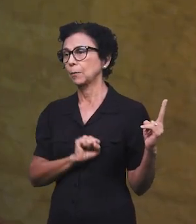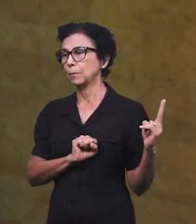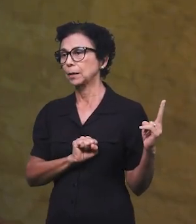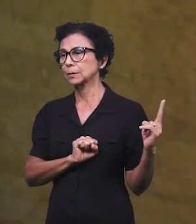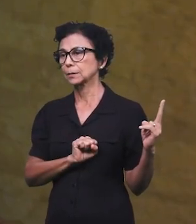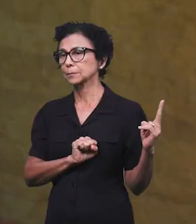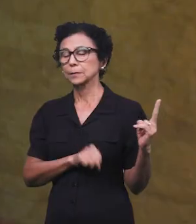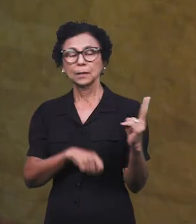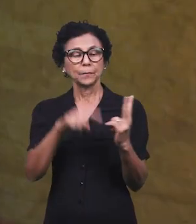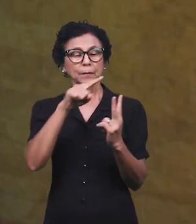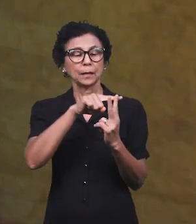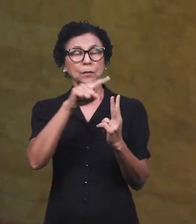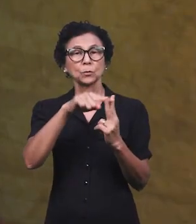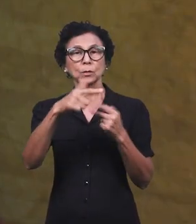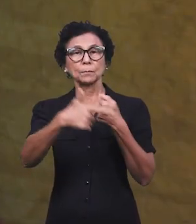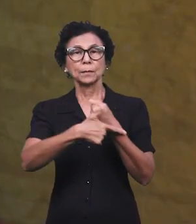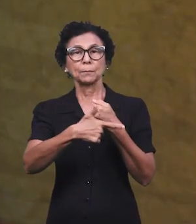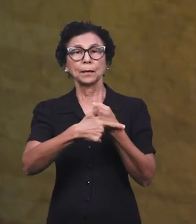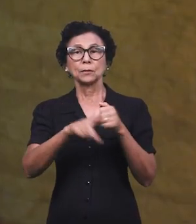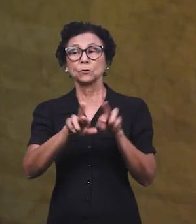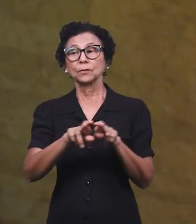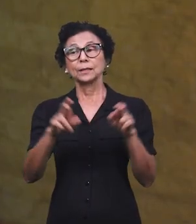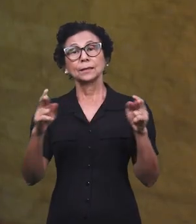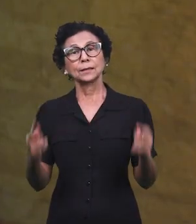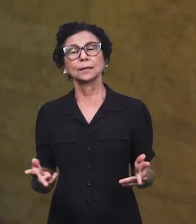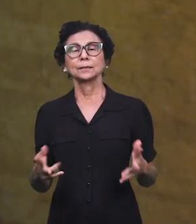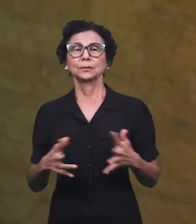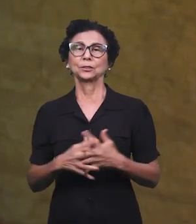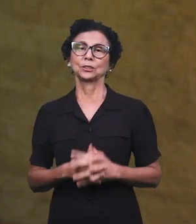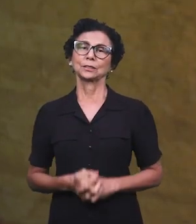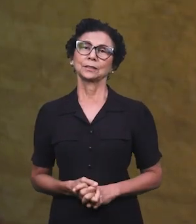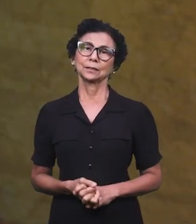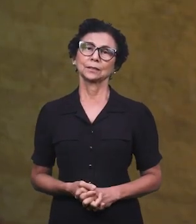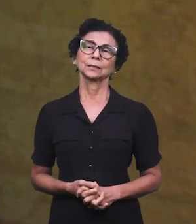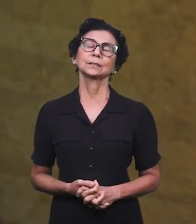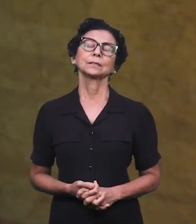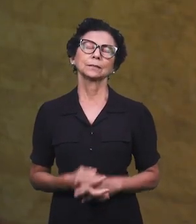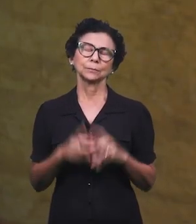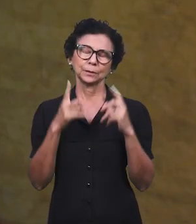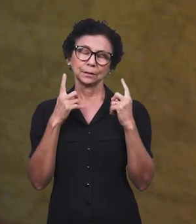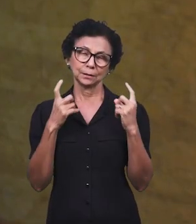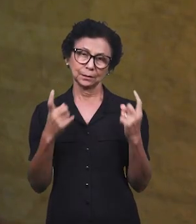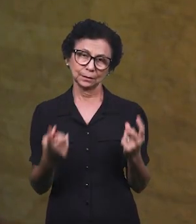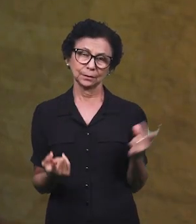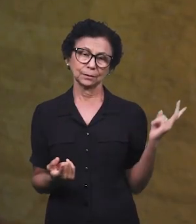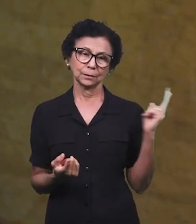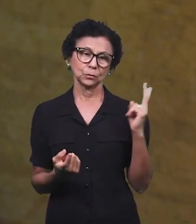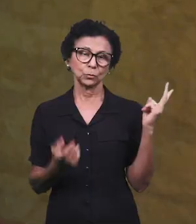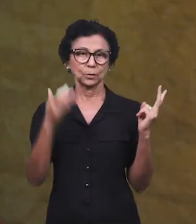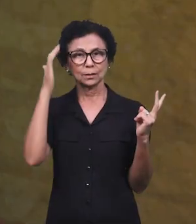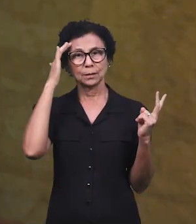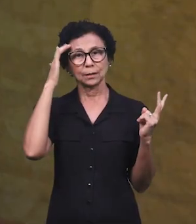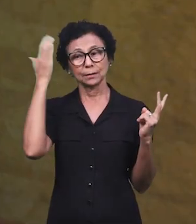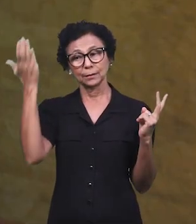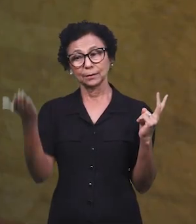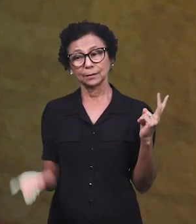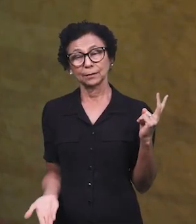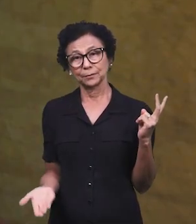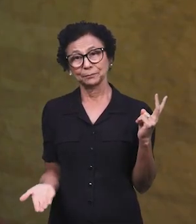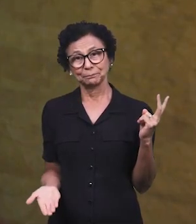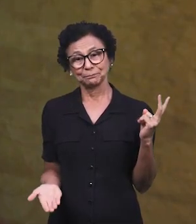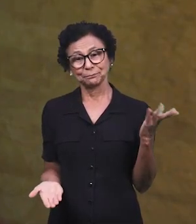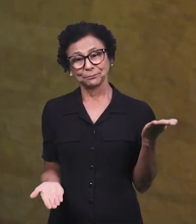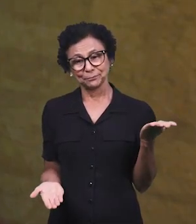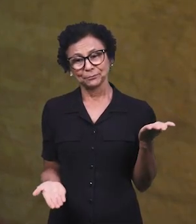Então, é importante também a esposa entender isso e a sogra do outro lado também. No caso aqui, um caso